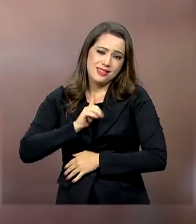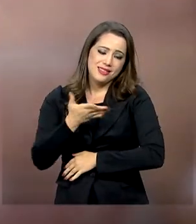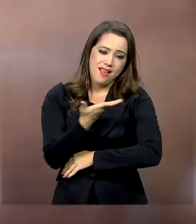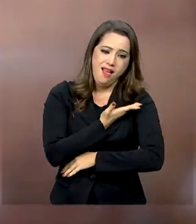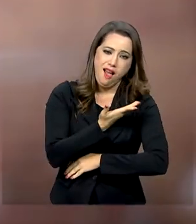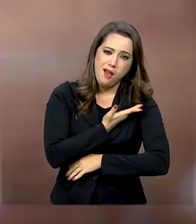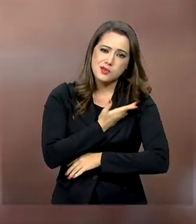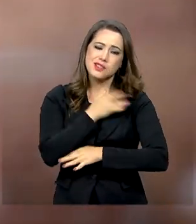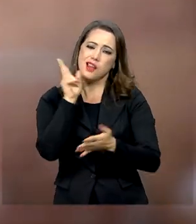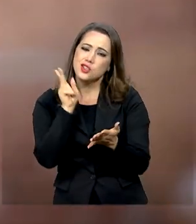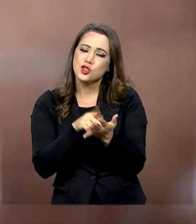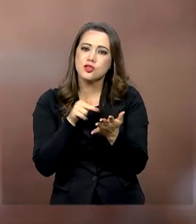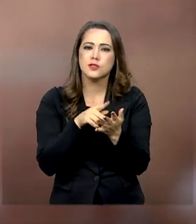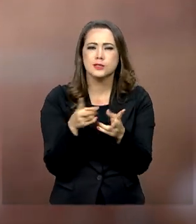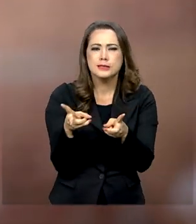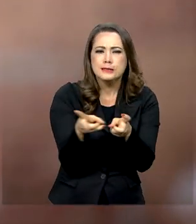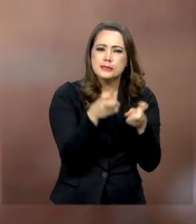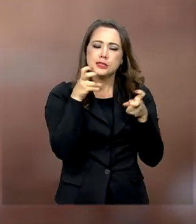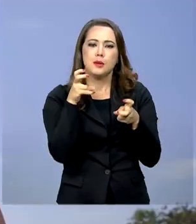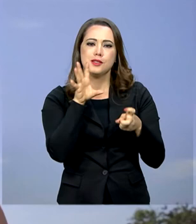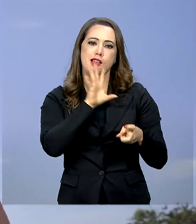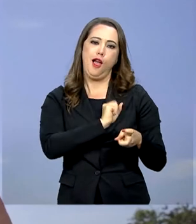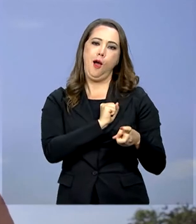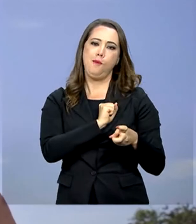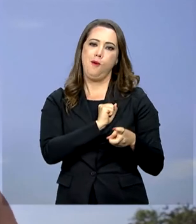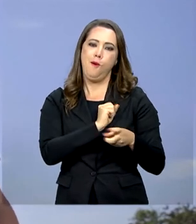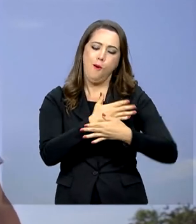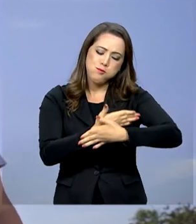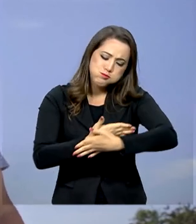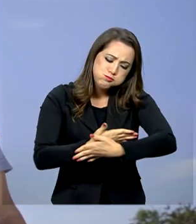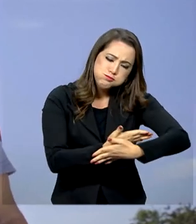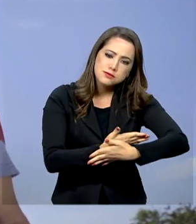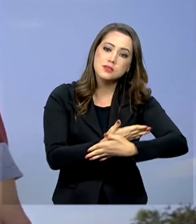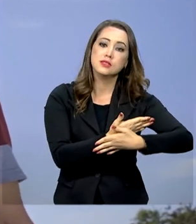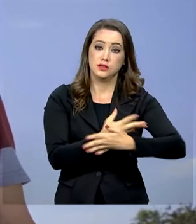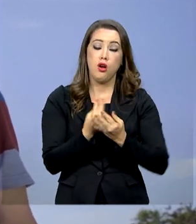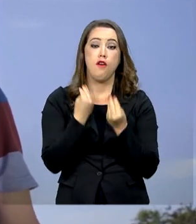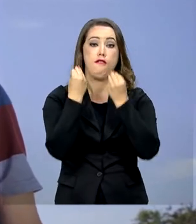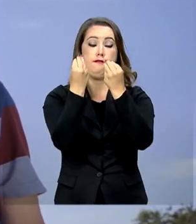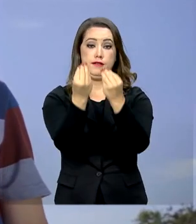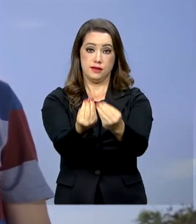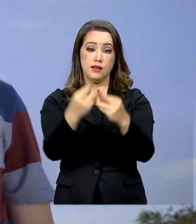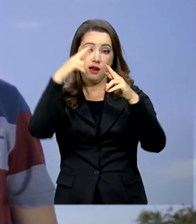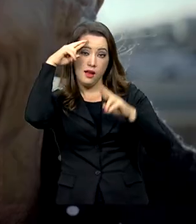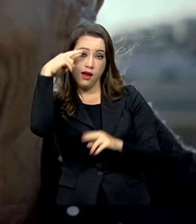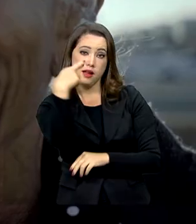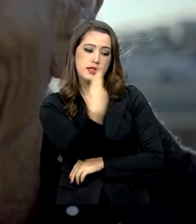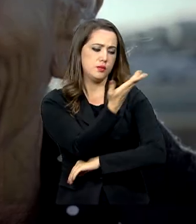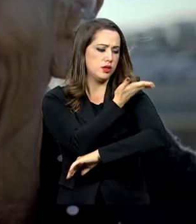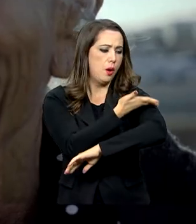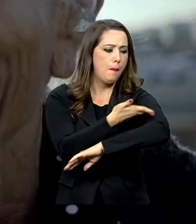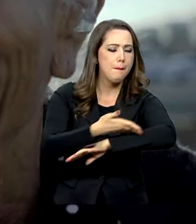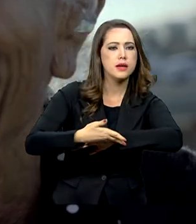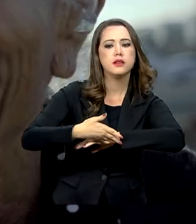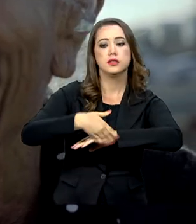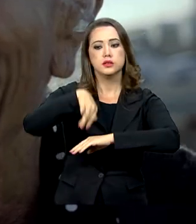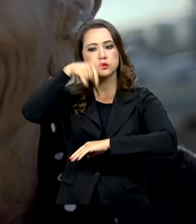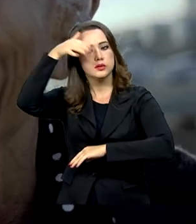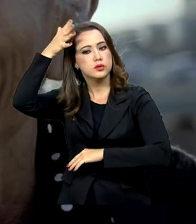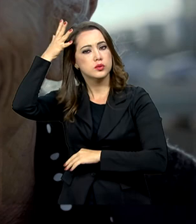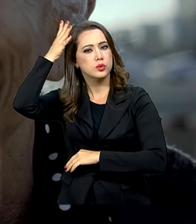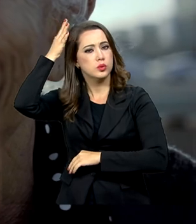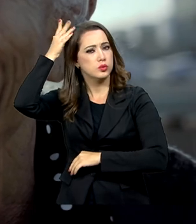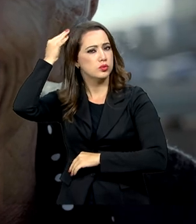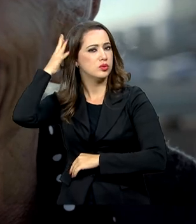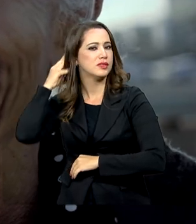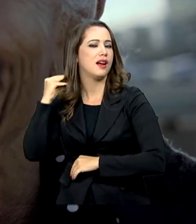amor no olhar terno da criança, atribuir respeito ao branco dos cabelos de quem já andou